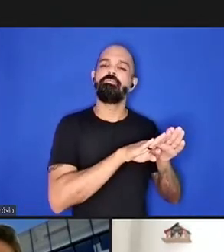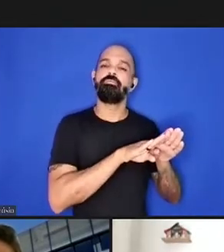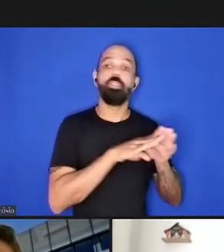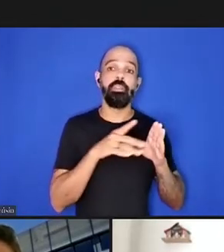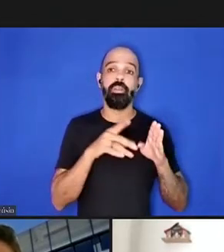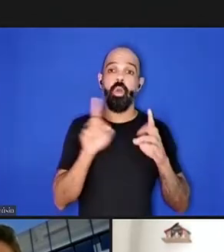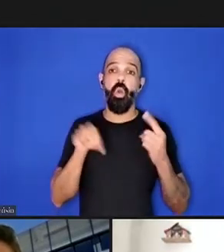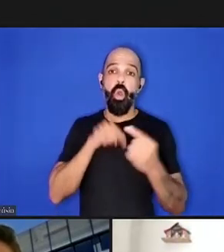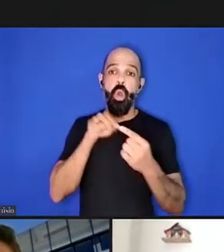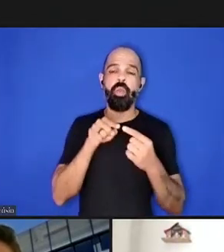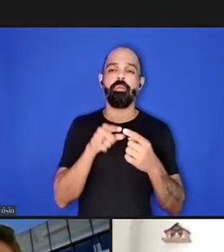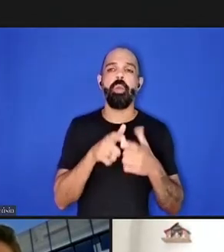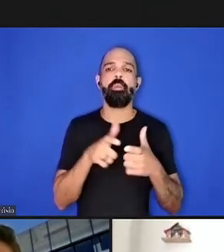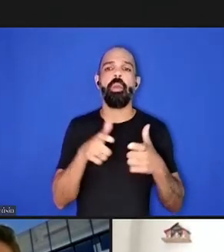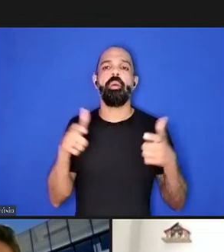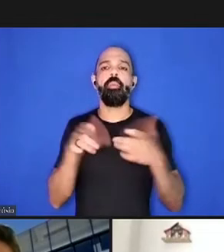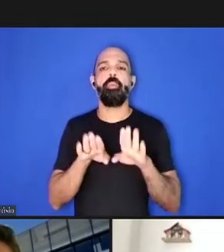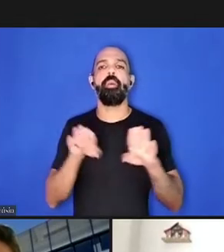cada vez mais.